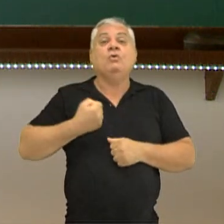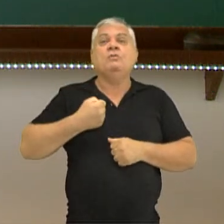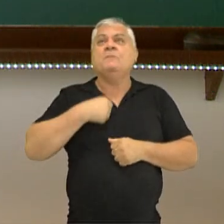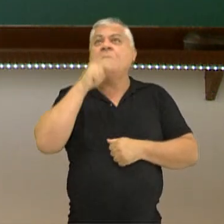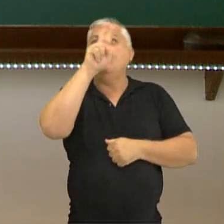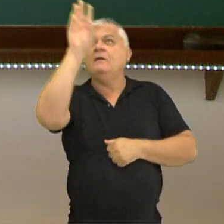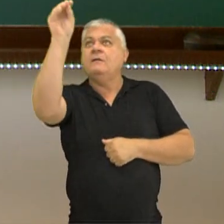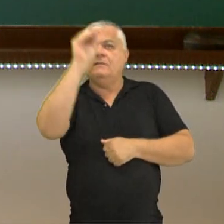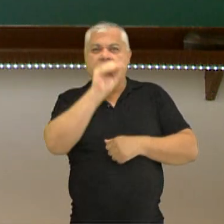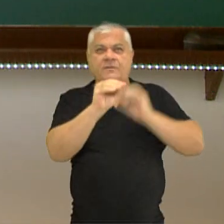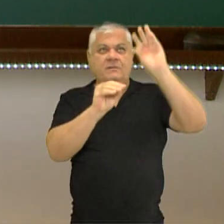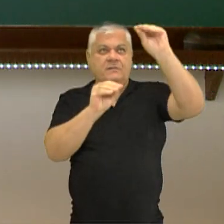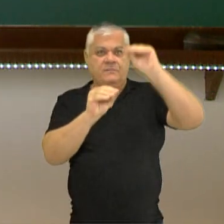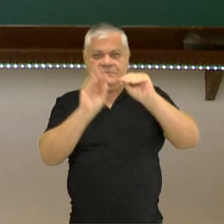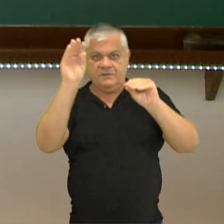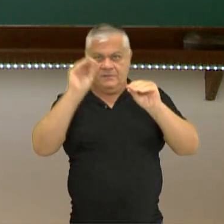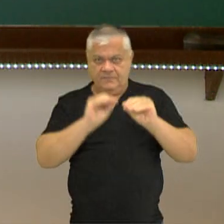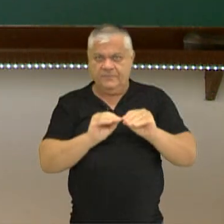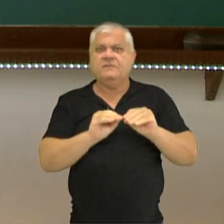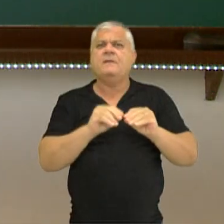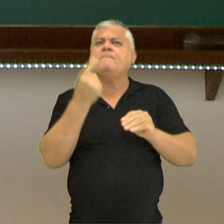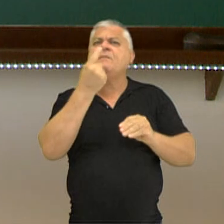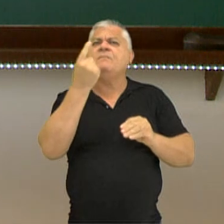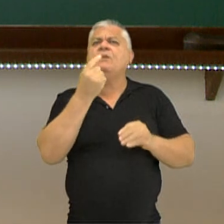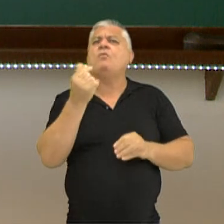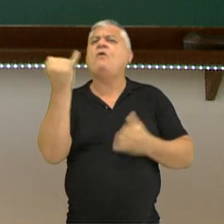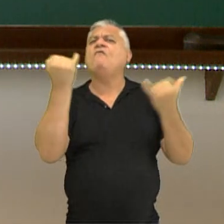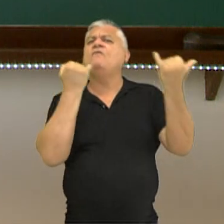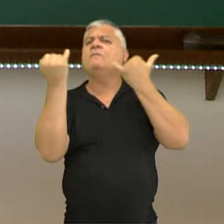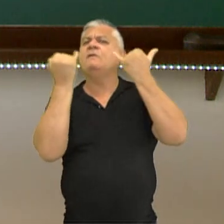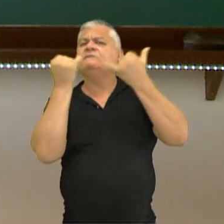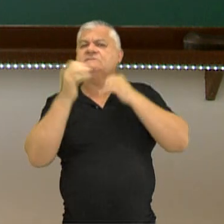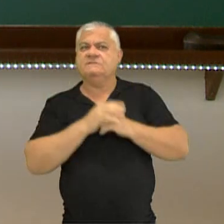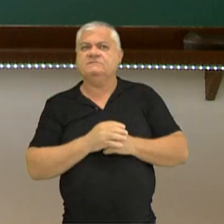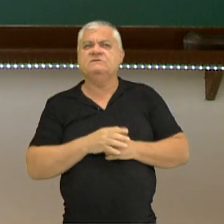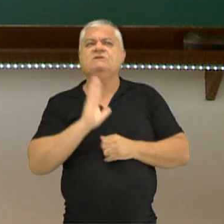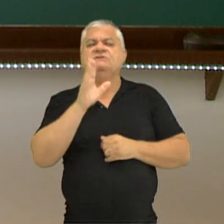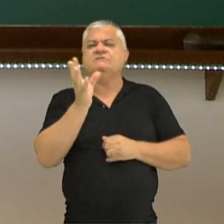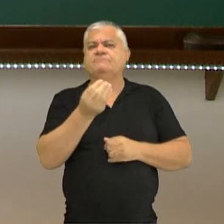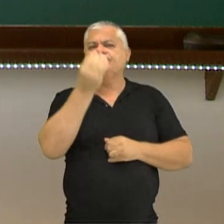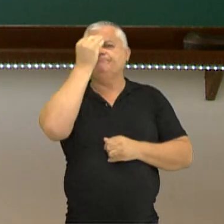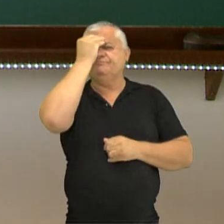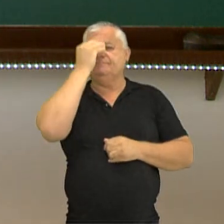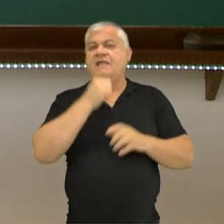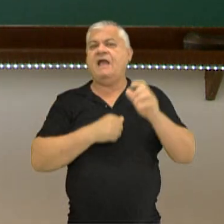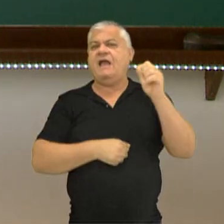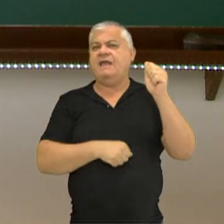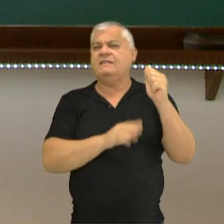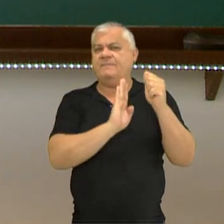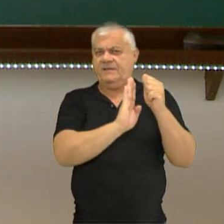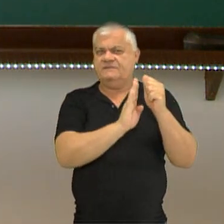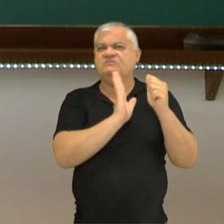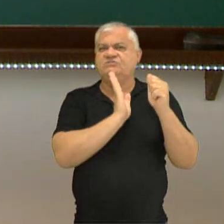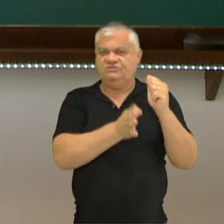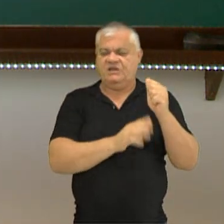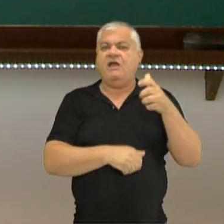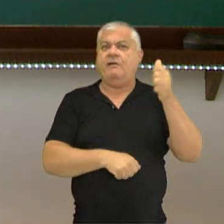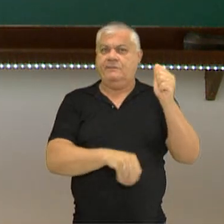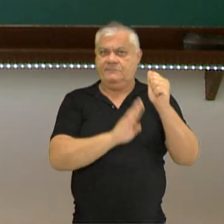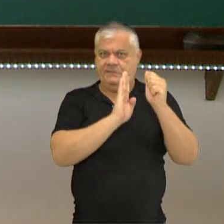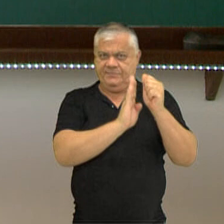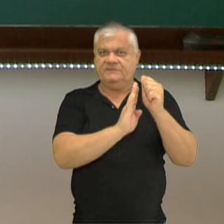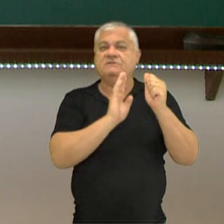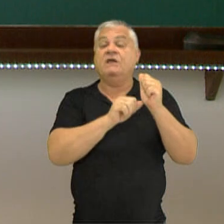antes de começar a resolver, gente. Primeiro ver os dados que nós temos. Então, o que a gente já tem de dados aqui? Nós temos que a área da